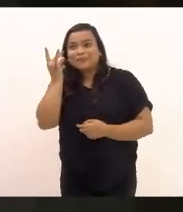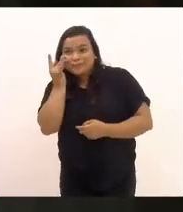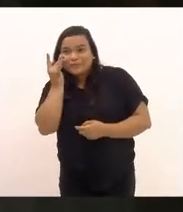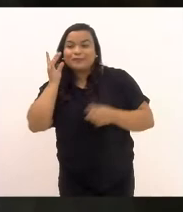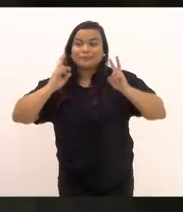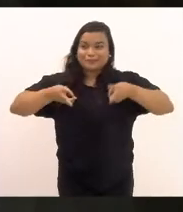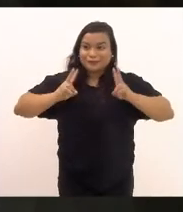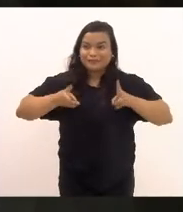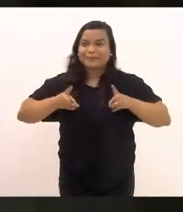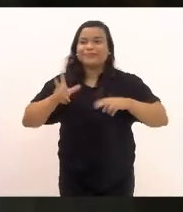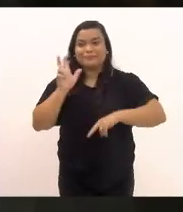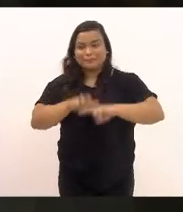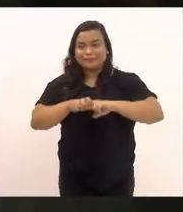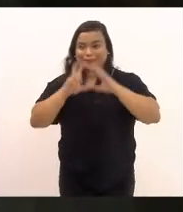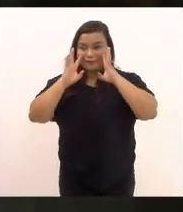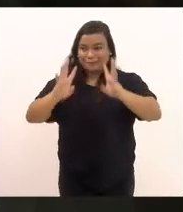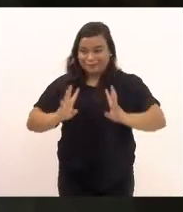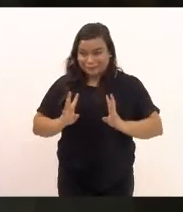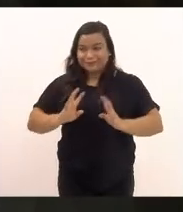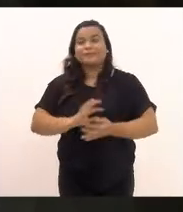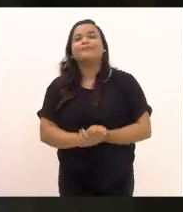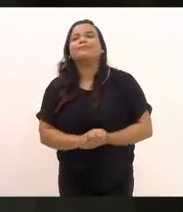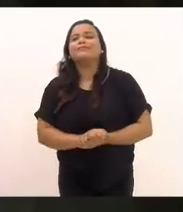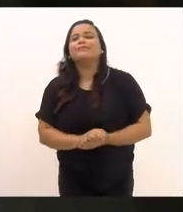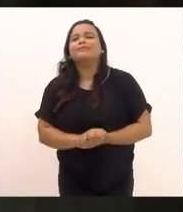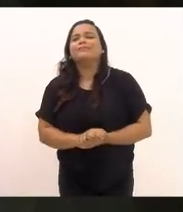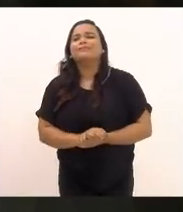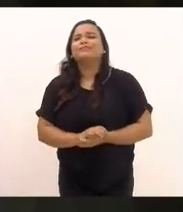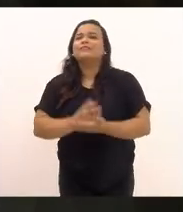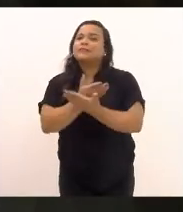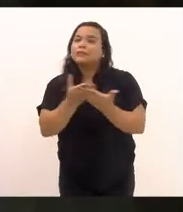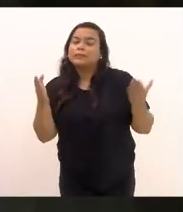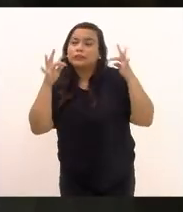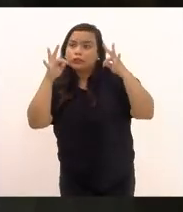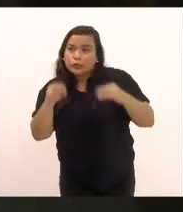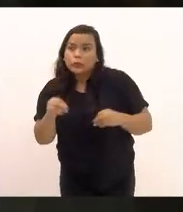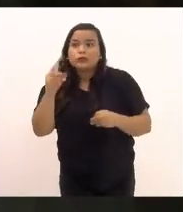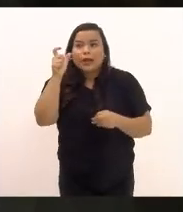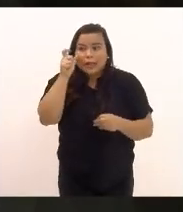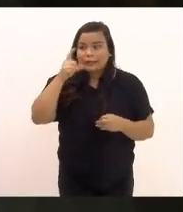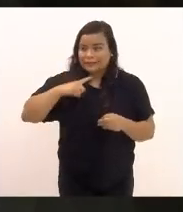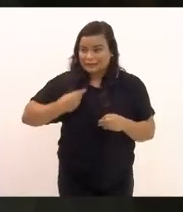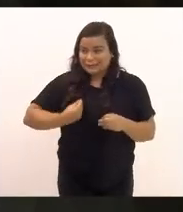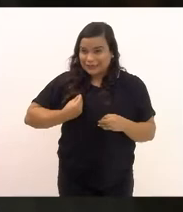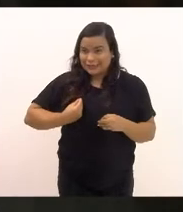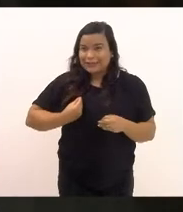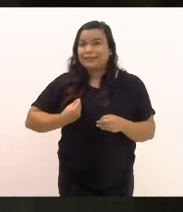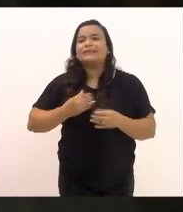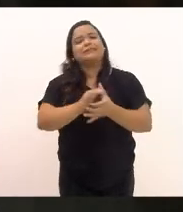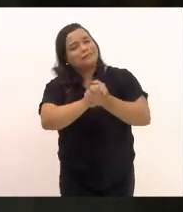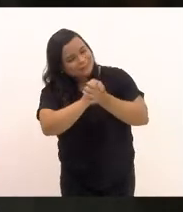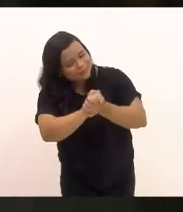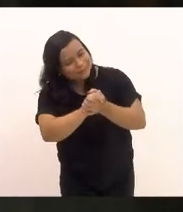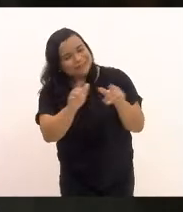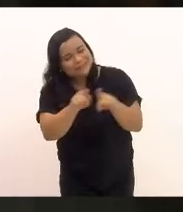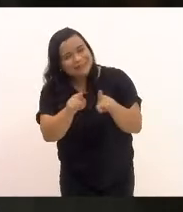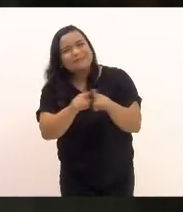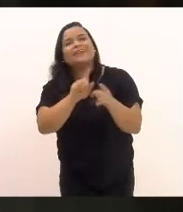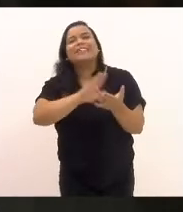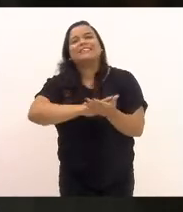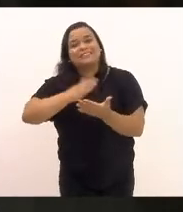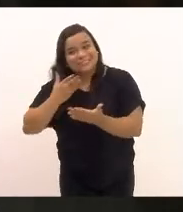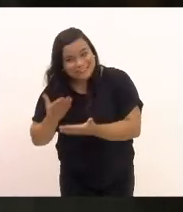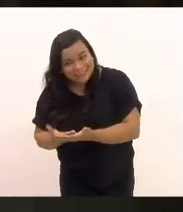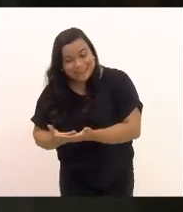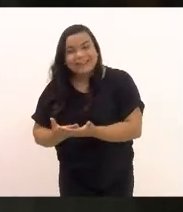de forma presencial. Senhoras e senhores telespectadores, saudando também a nossa intérprete